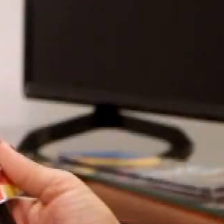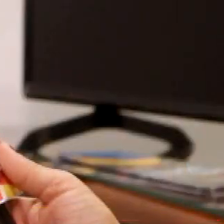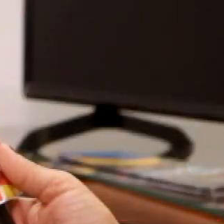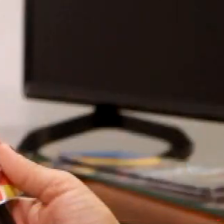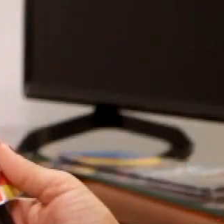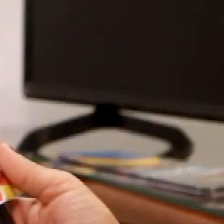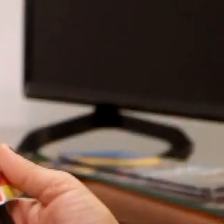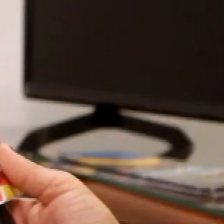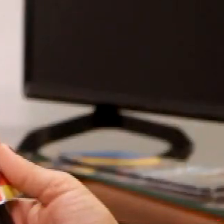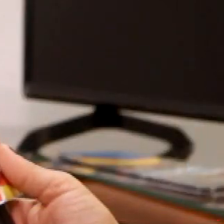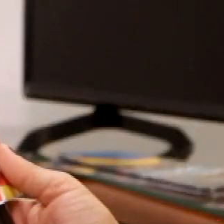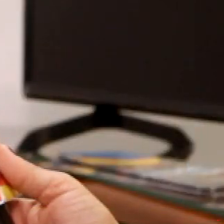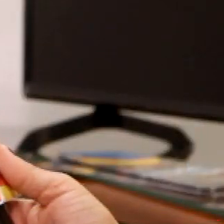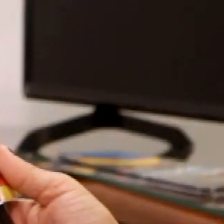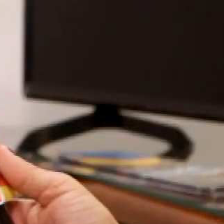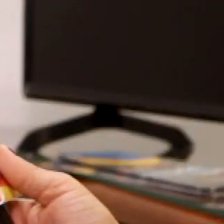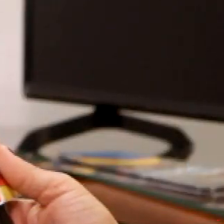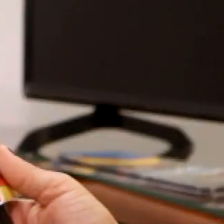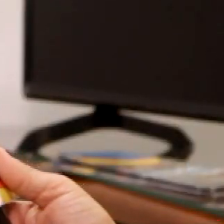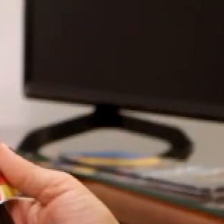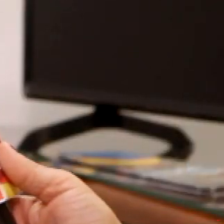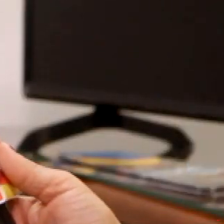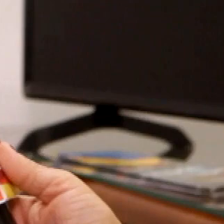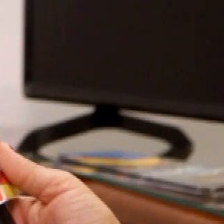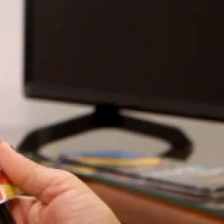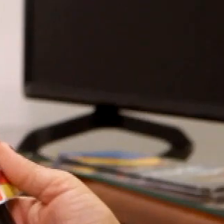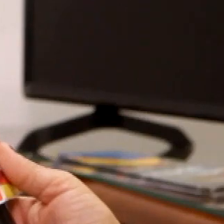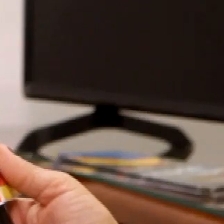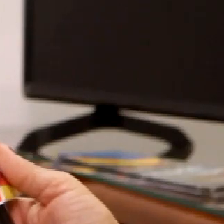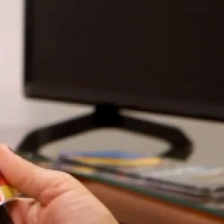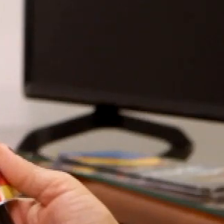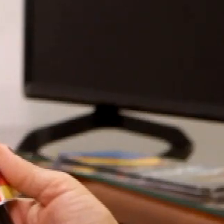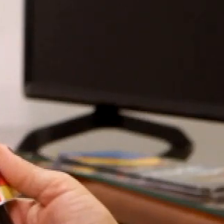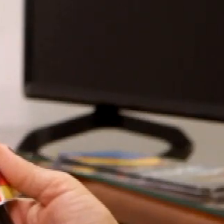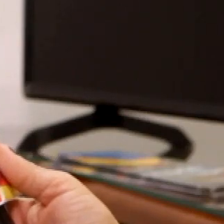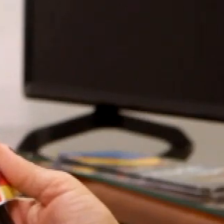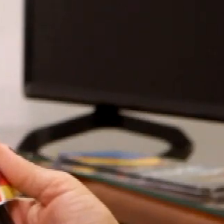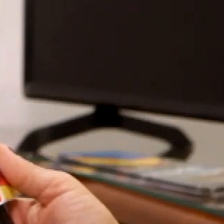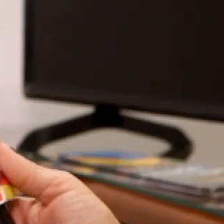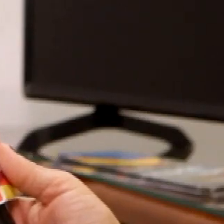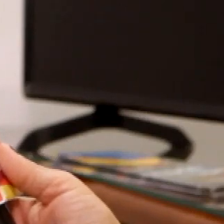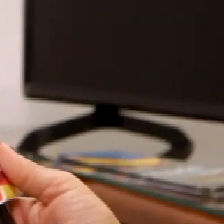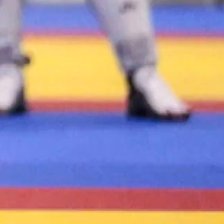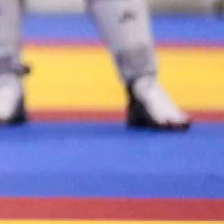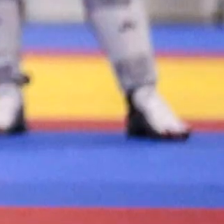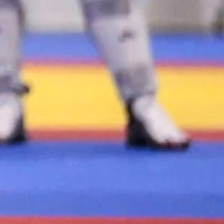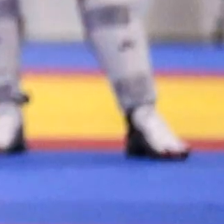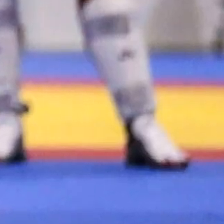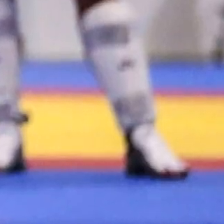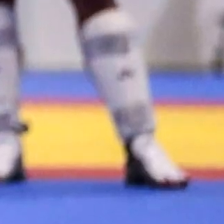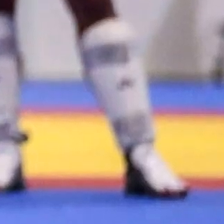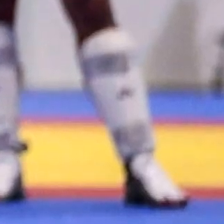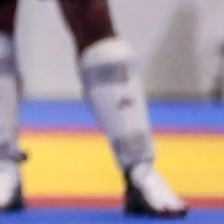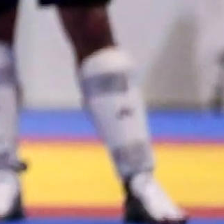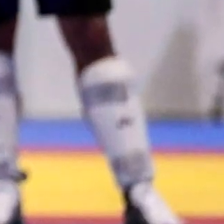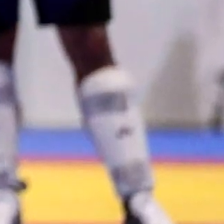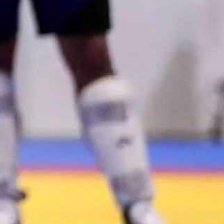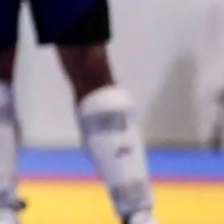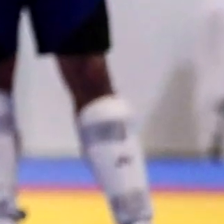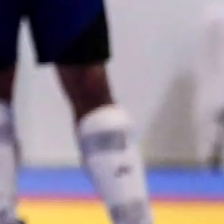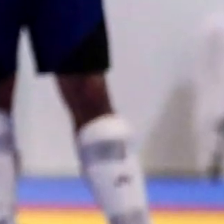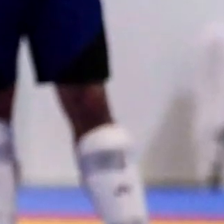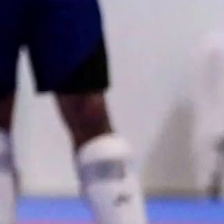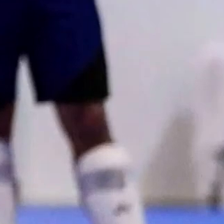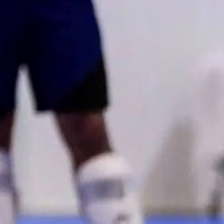de novas modalidades, assim como também a saída de outras modalidades. Foto de 2 mulheres amputadas em luta